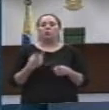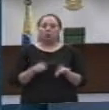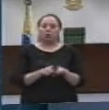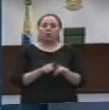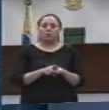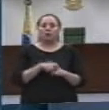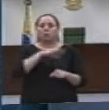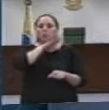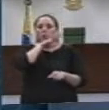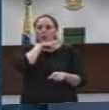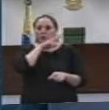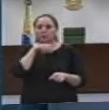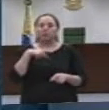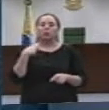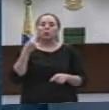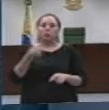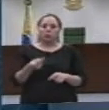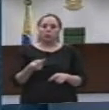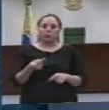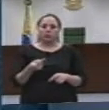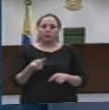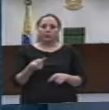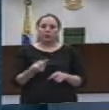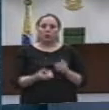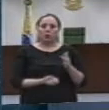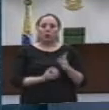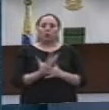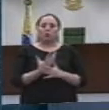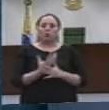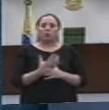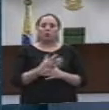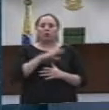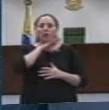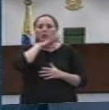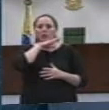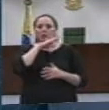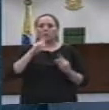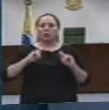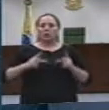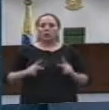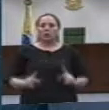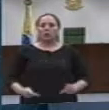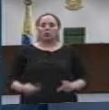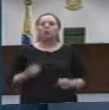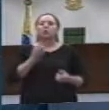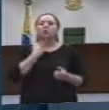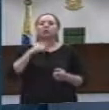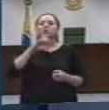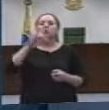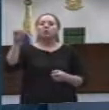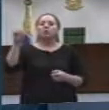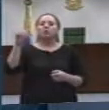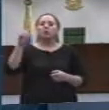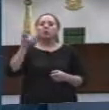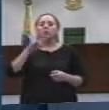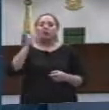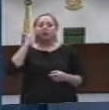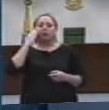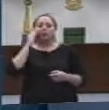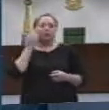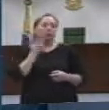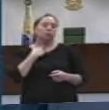quadro 2ds origem dos seres vivos a vontade de Deus vai entender os desígnios de Deus etc etc